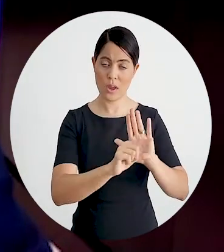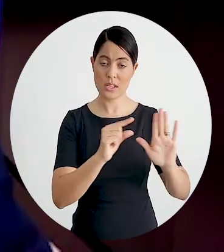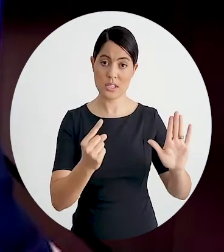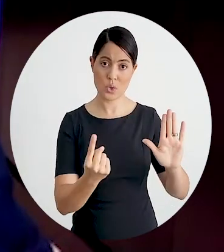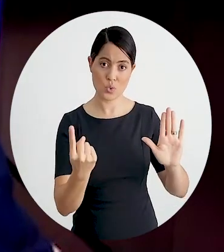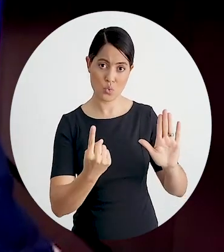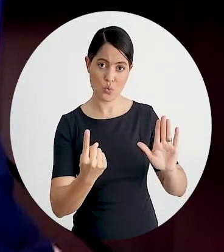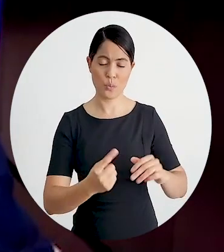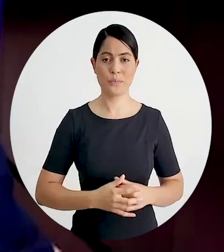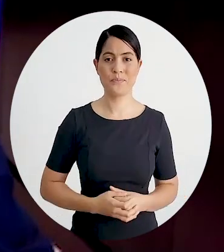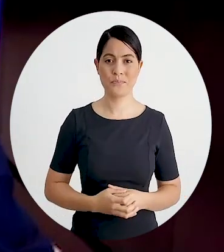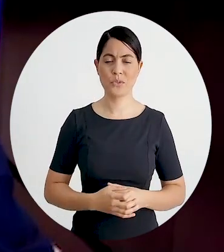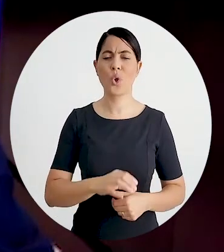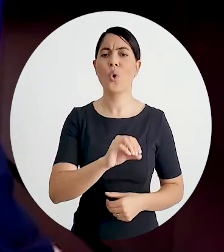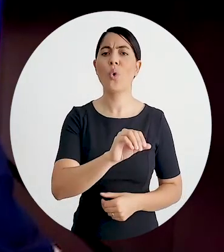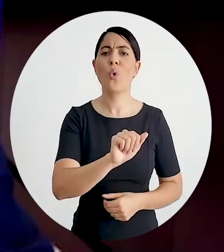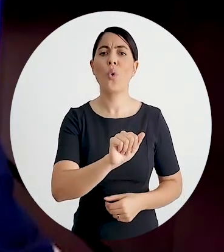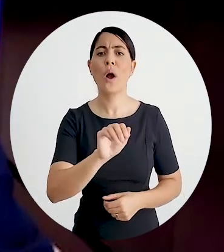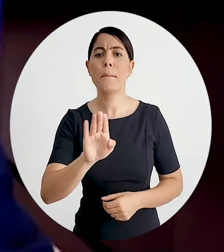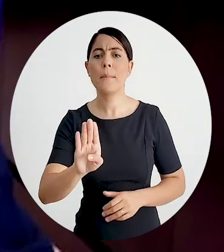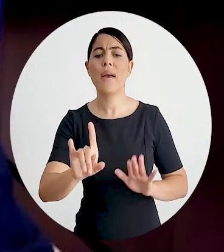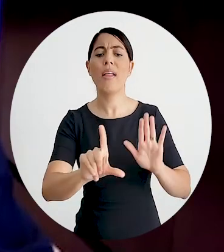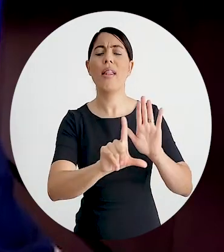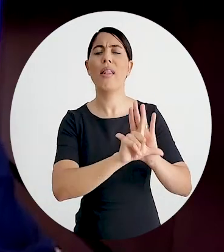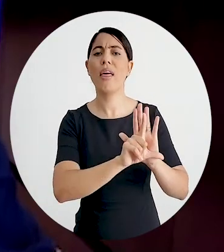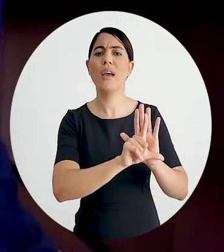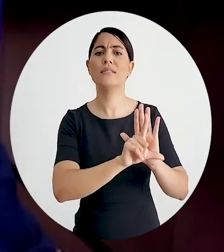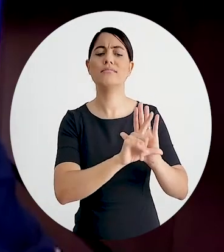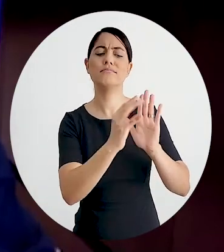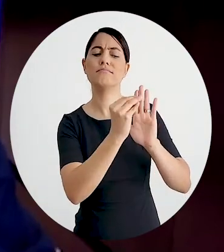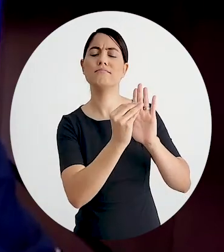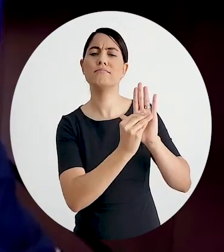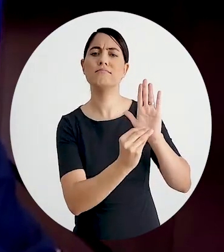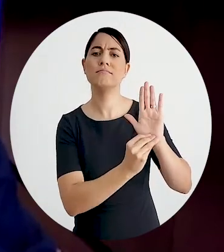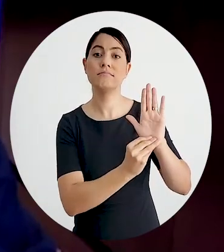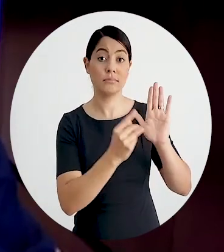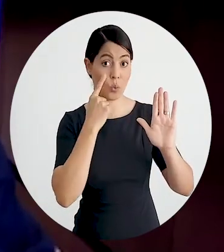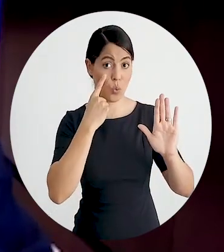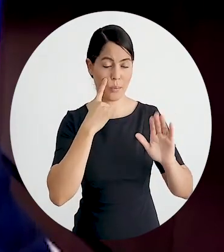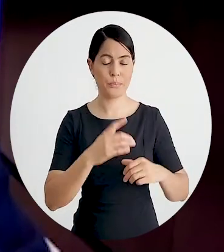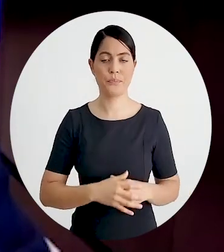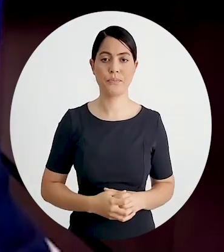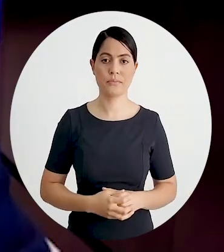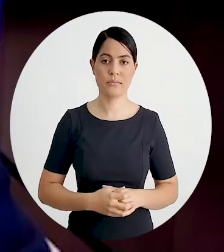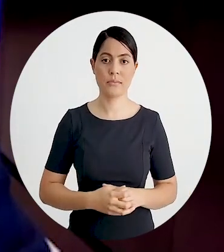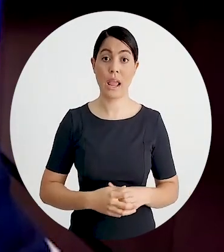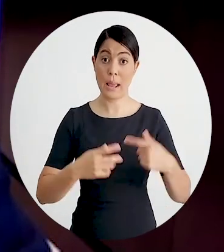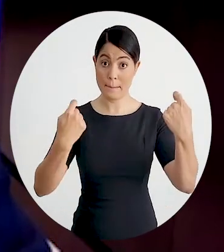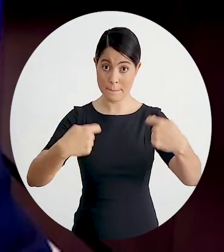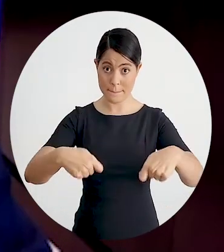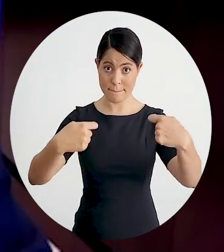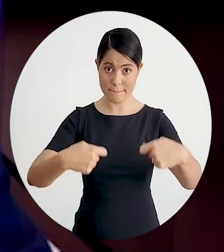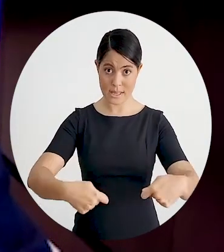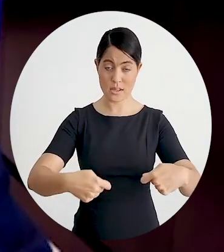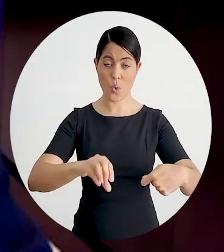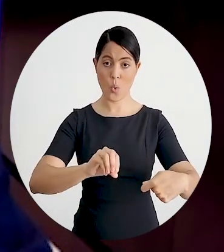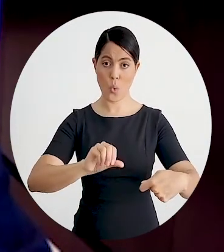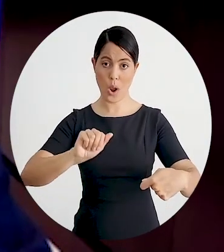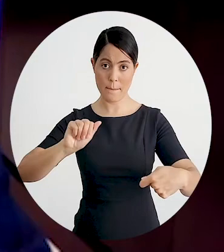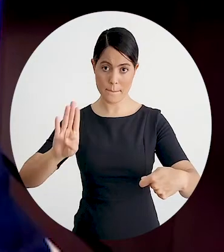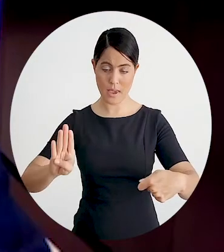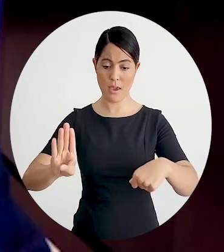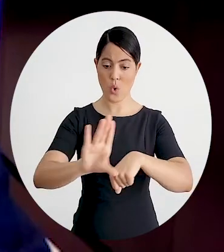1º. Então, inciso 1. Qual é a finalidade da OAB? Isso está na lei. Diz a lei, abre aspas, defender